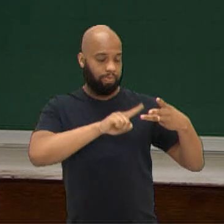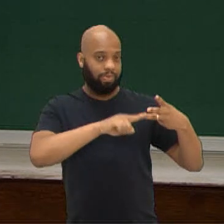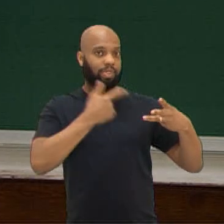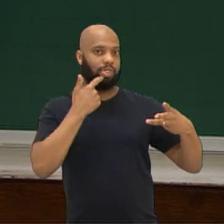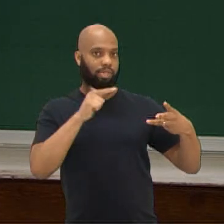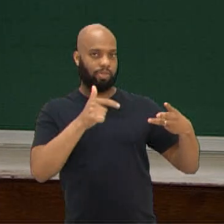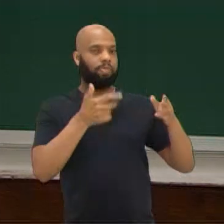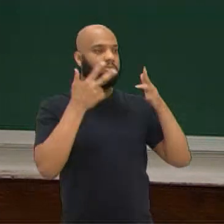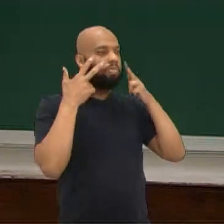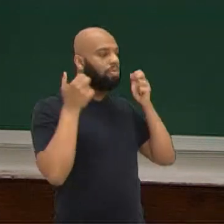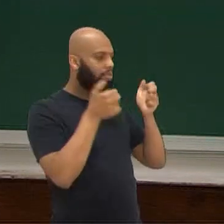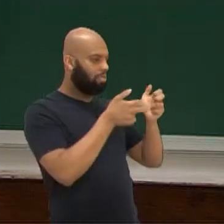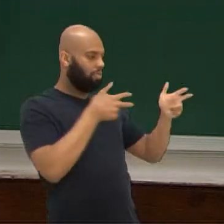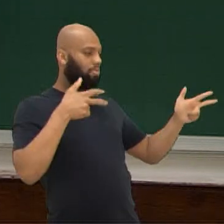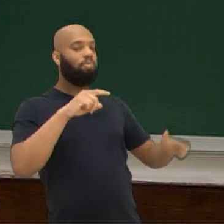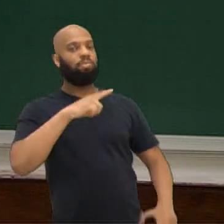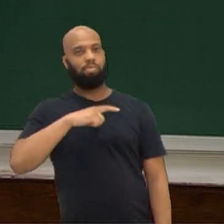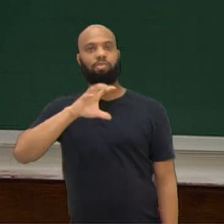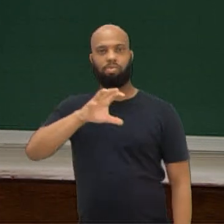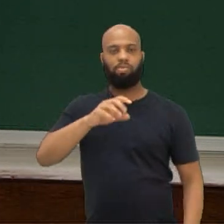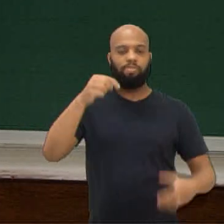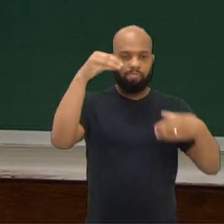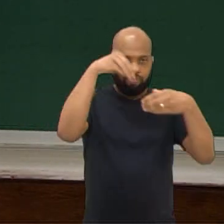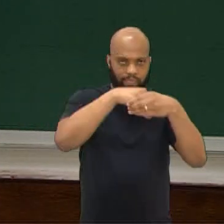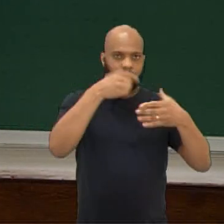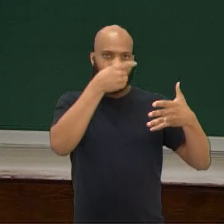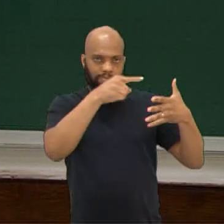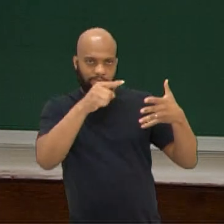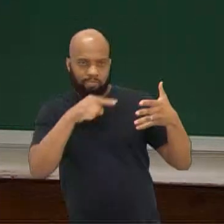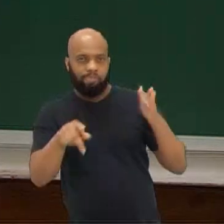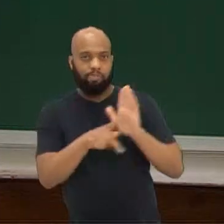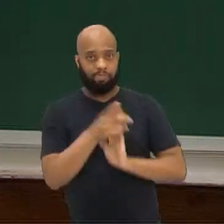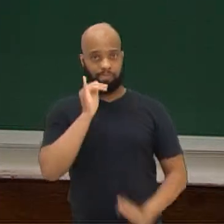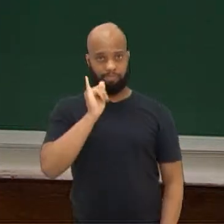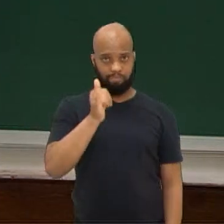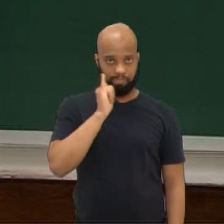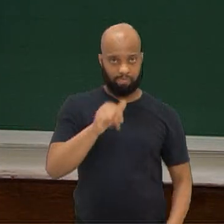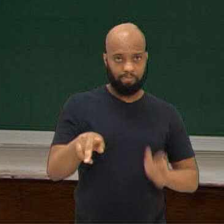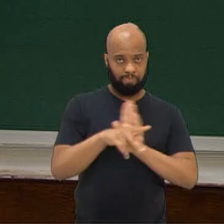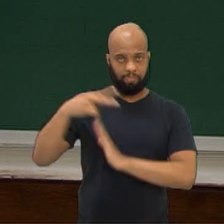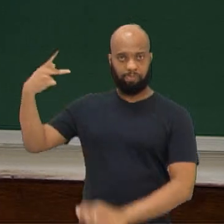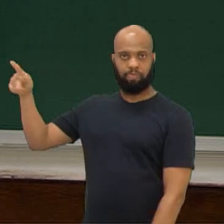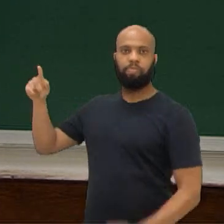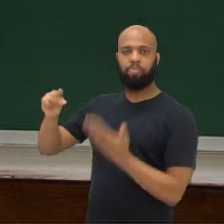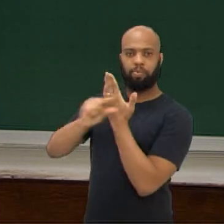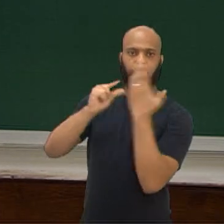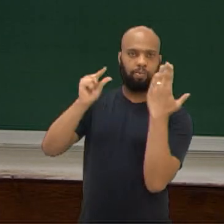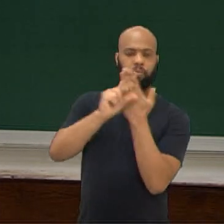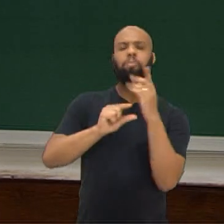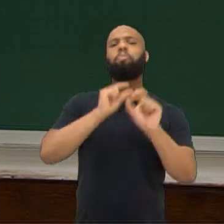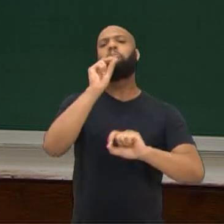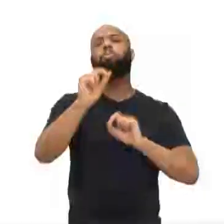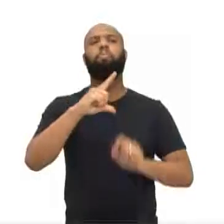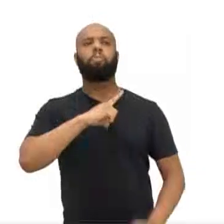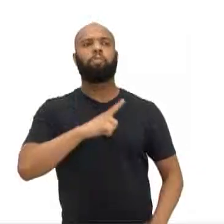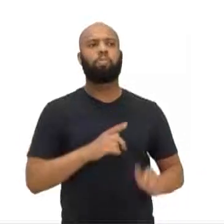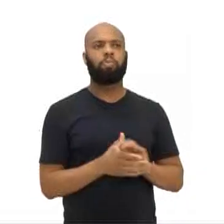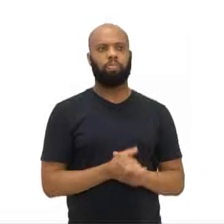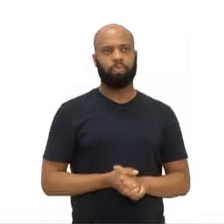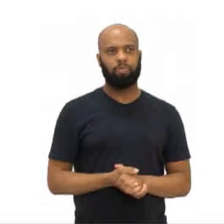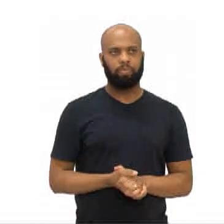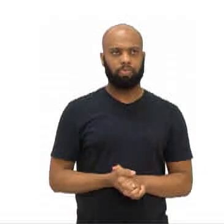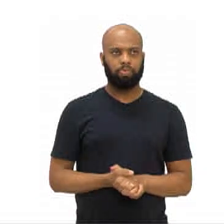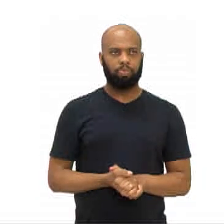que vocês vão encontrar bastante esses elementos dessas narrativas de Florentino, perfeito? E que disse? Andando com